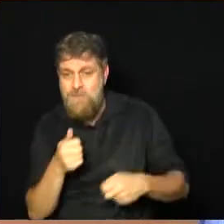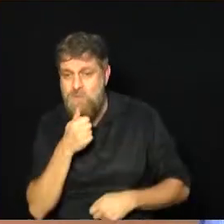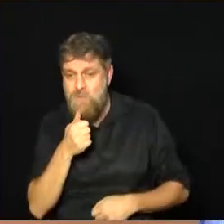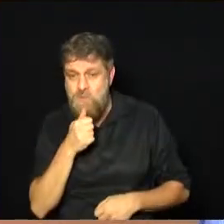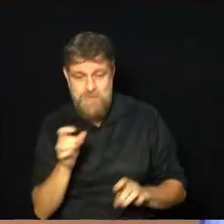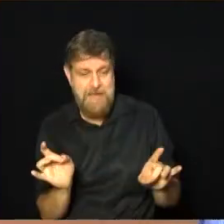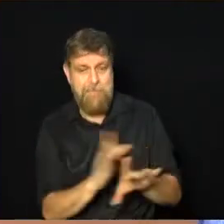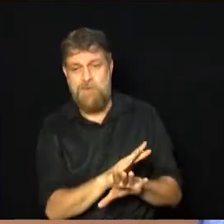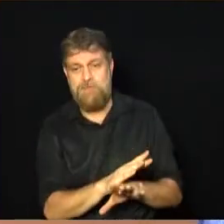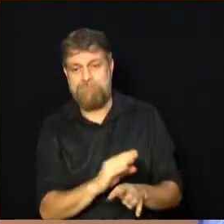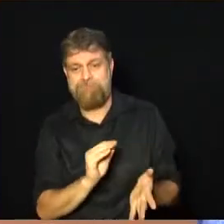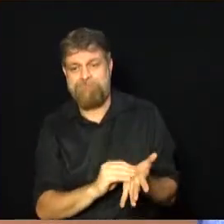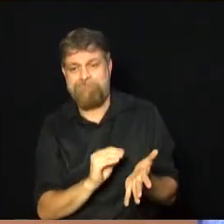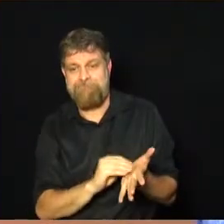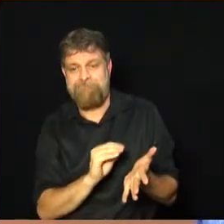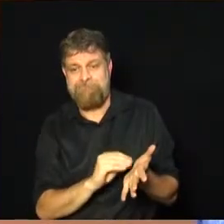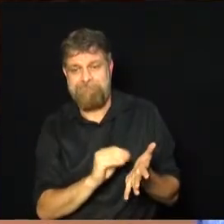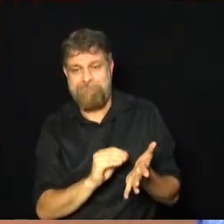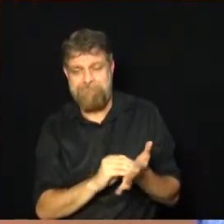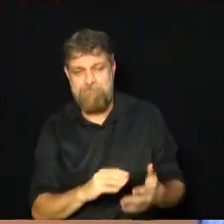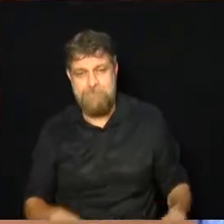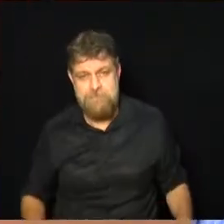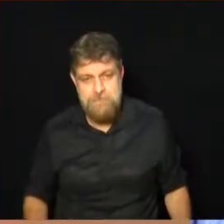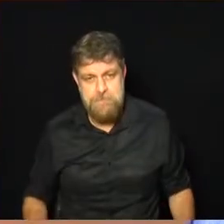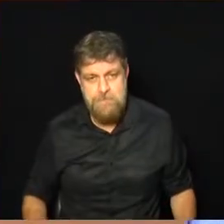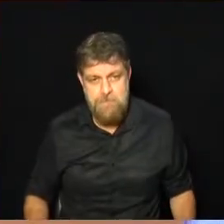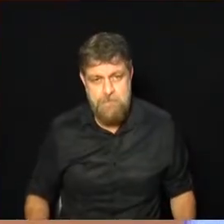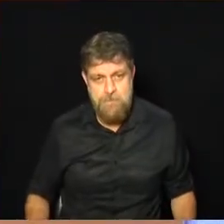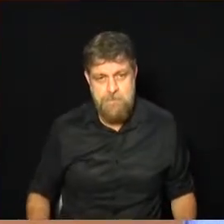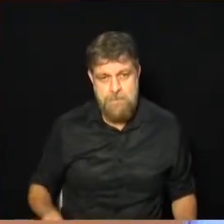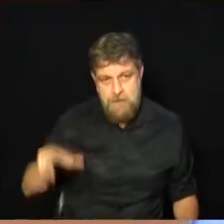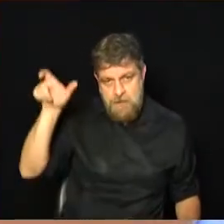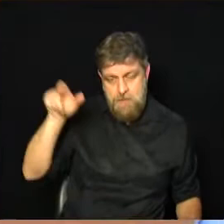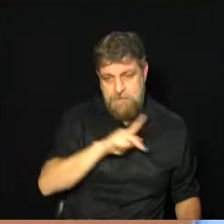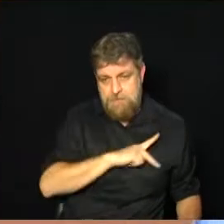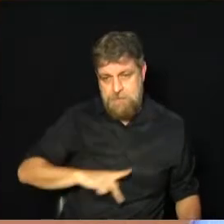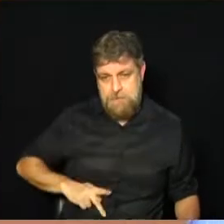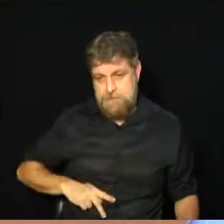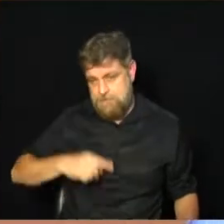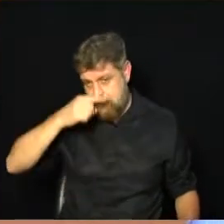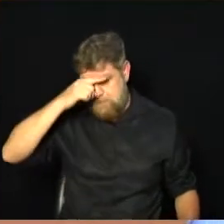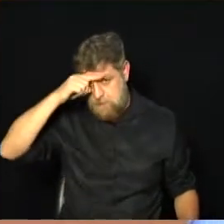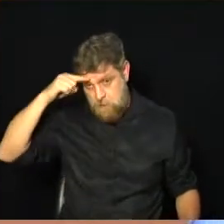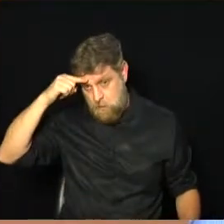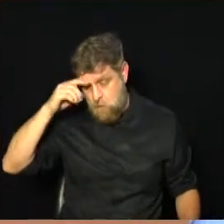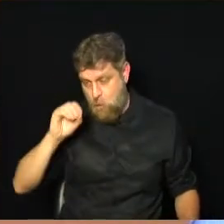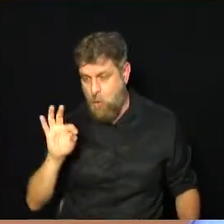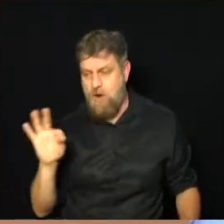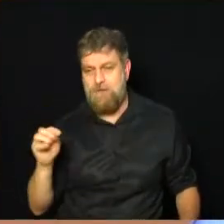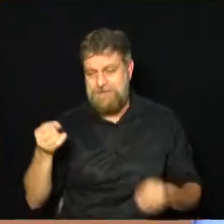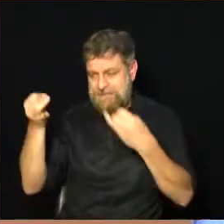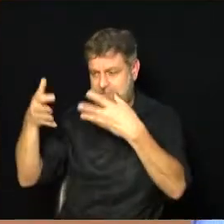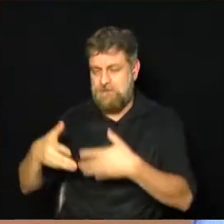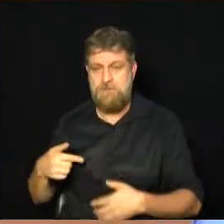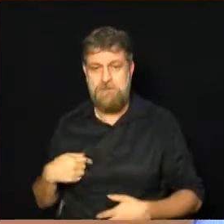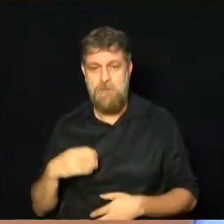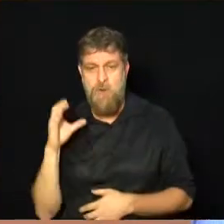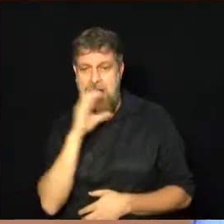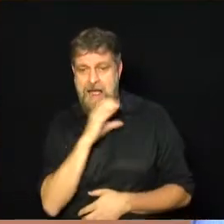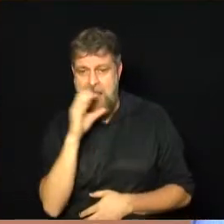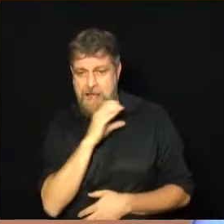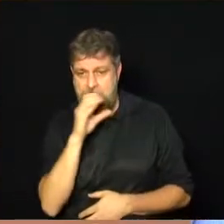foram possíveis serem concluídas. O presidente da comissão aqui, o Otto, já mencionou algumas, eu vou rapidamente